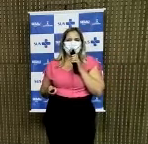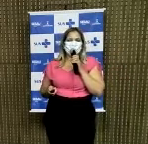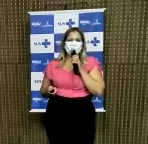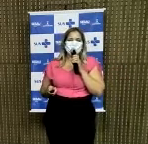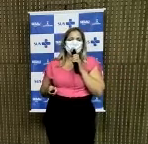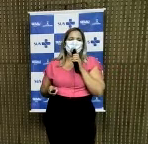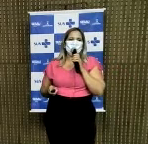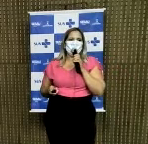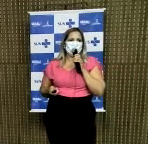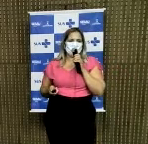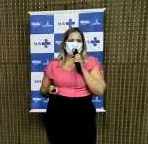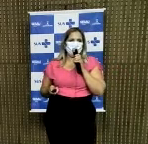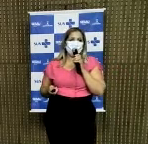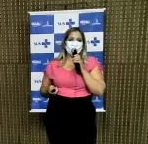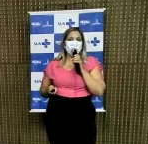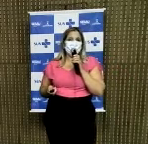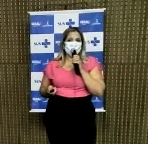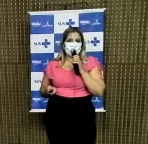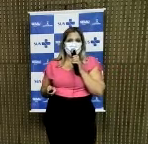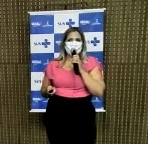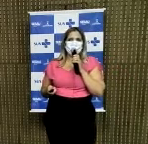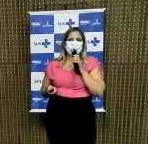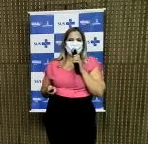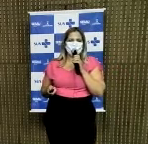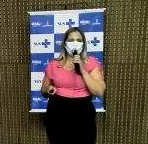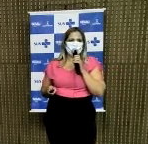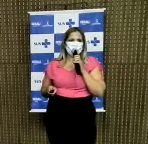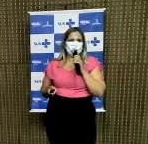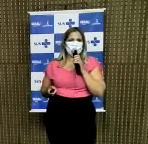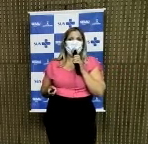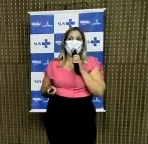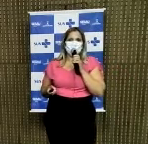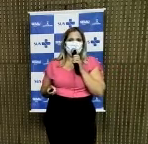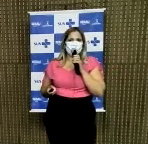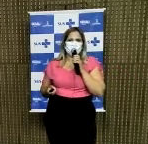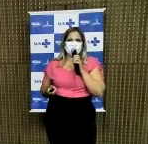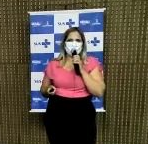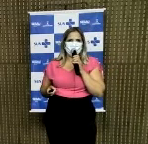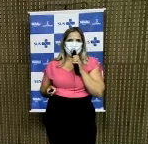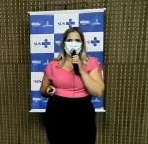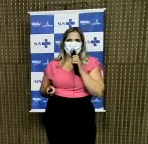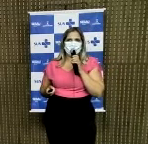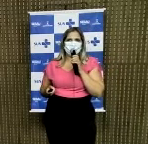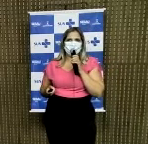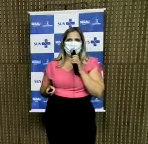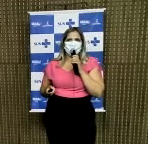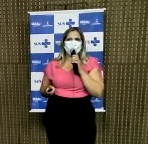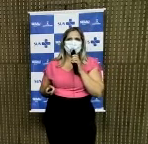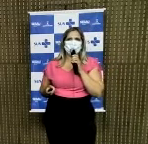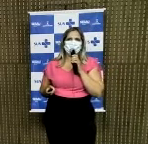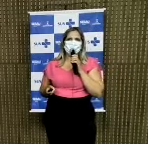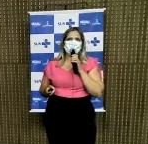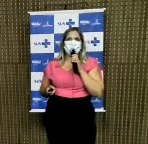agora, eu contei muito com eles e com a unidade toda, com o pessoal do distrito, para orientar a